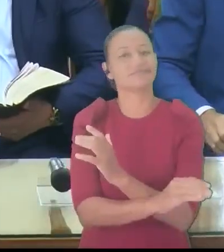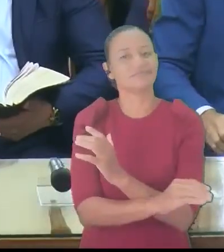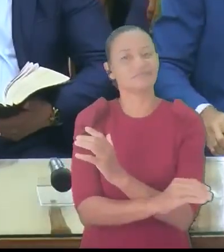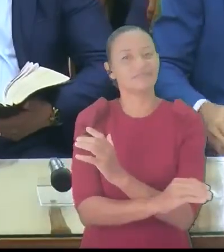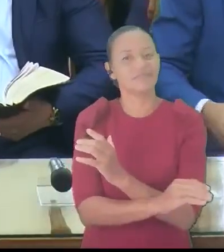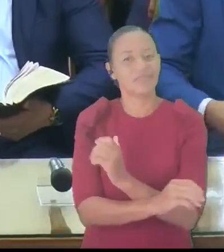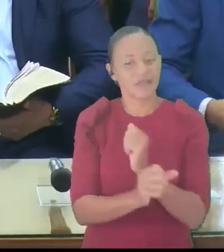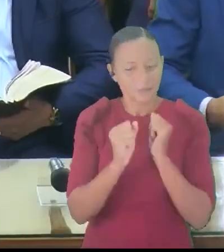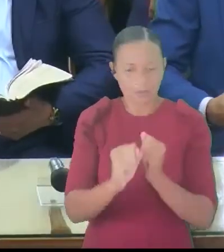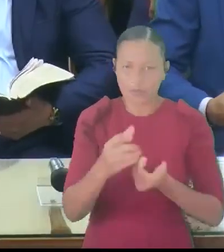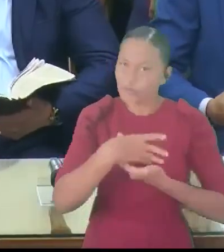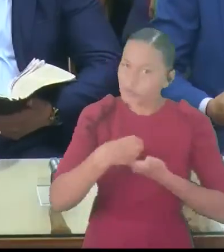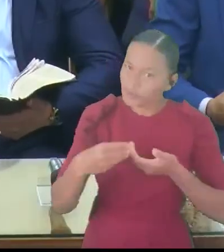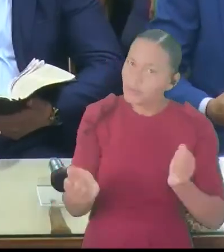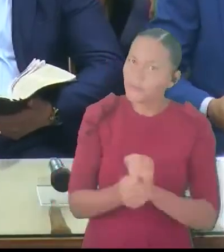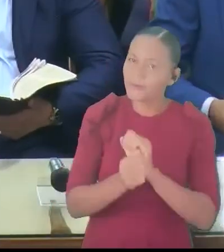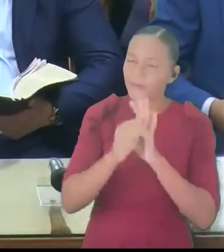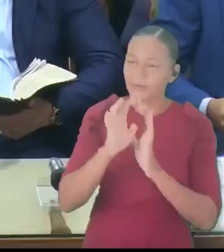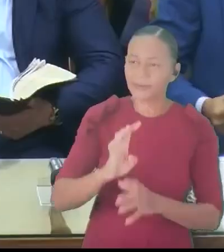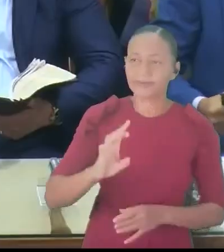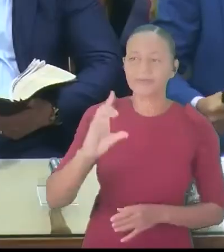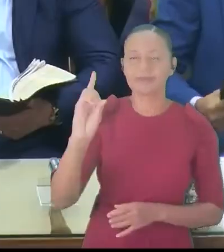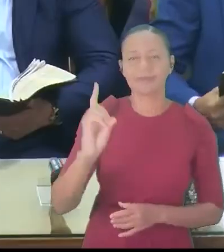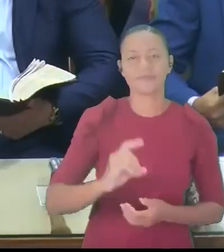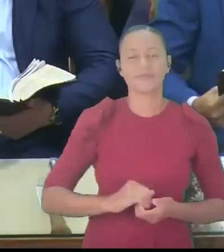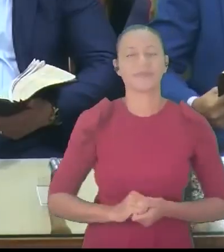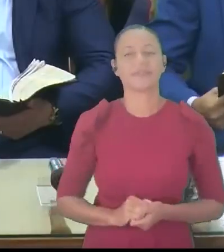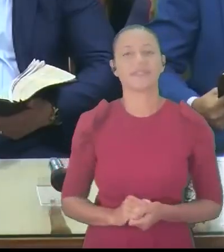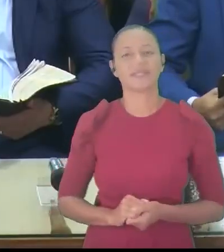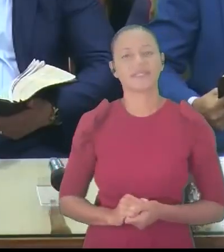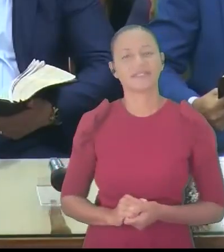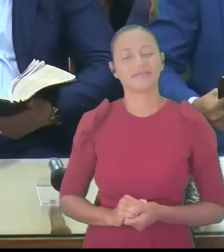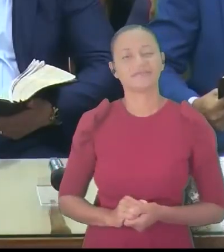Dá para dizer glória para Deus, igreja?